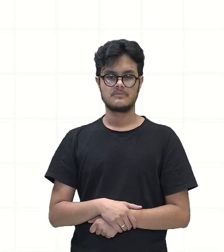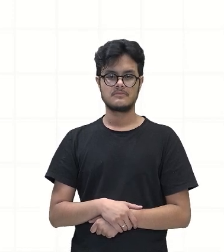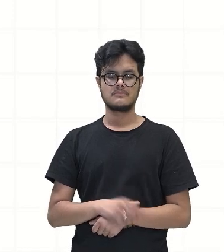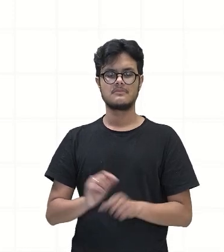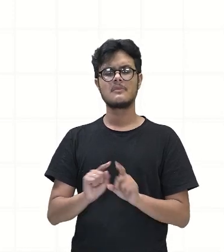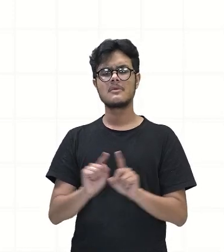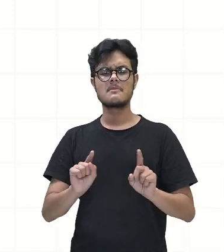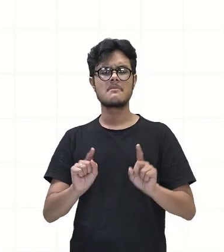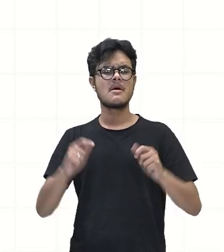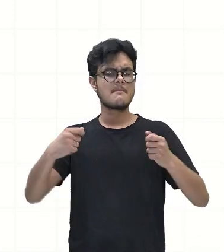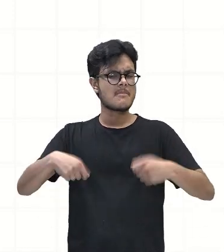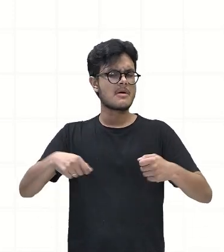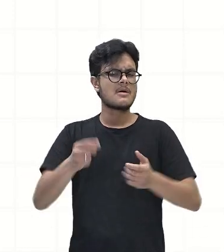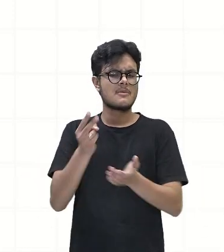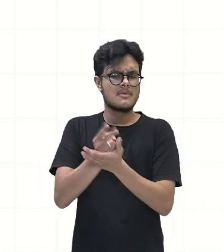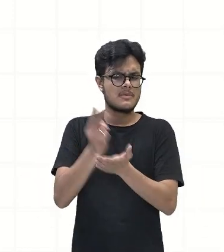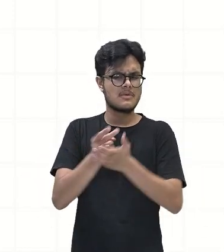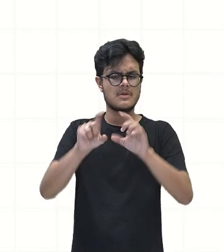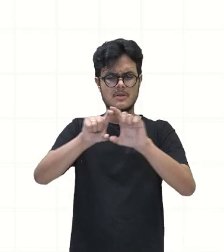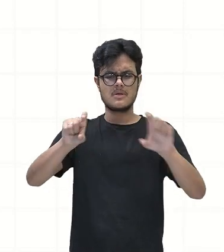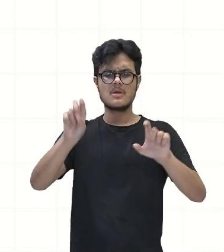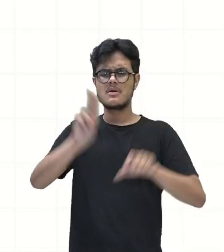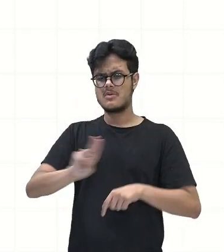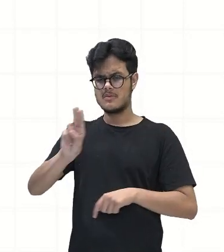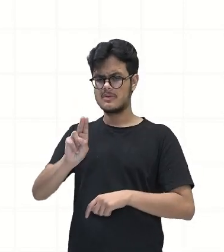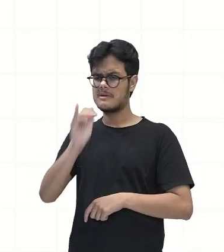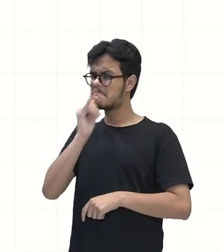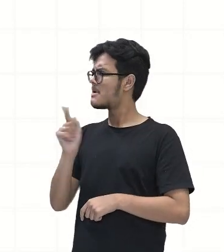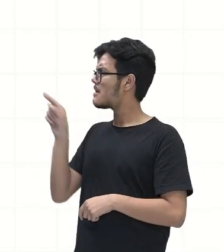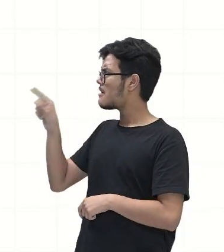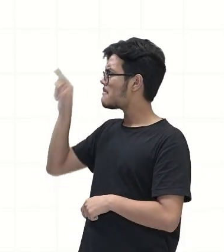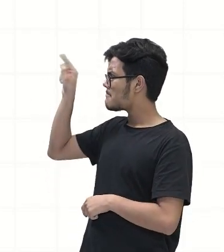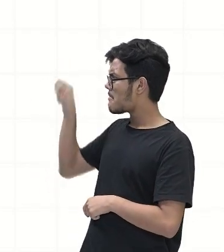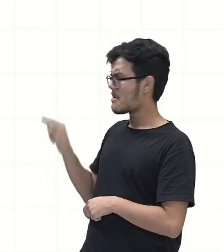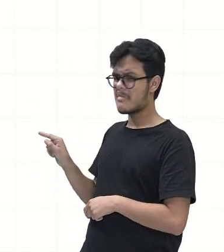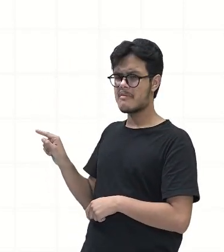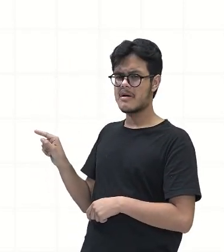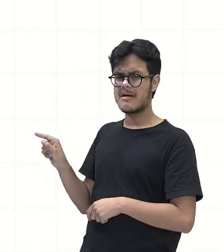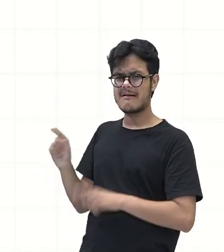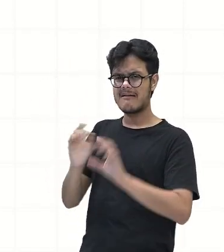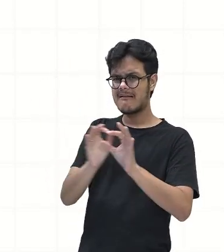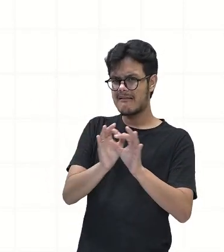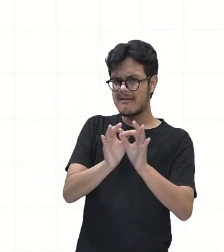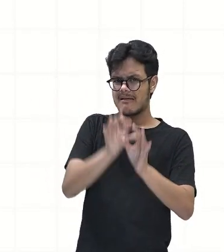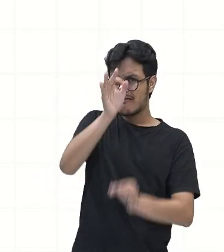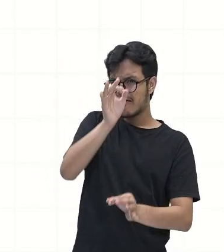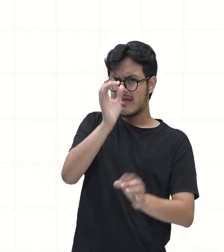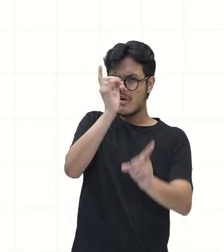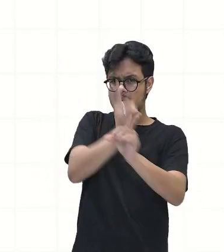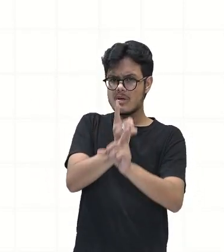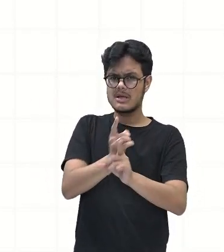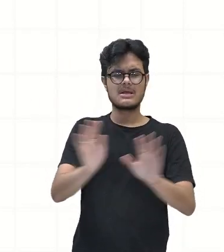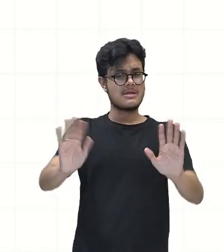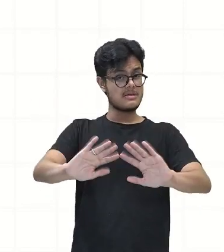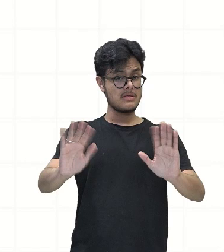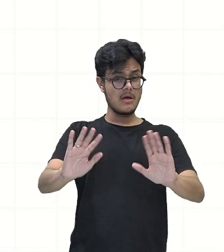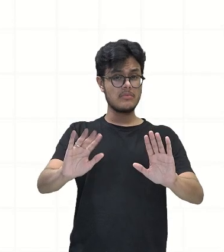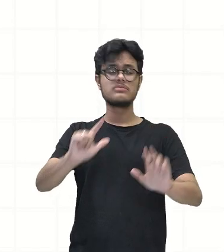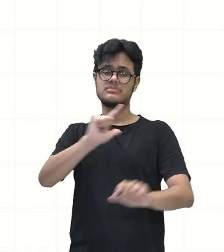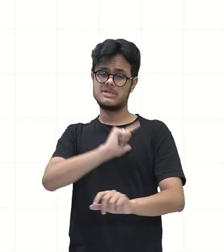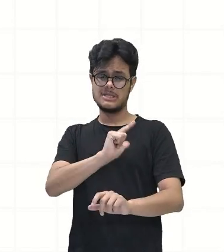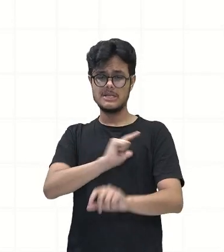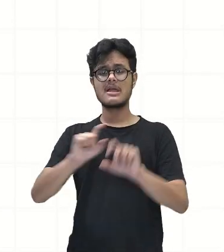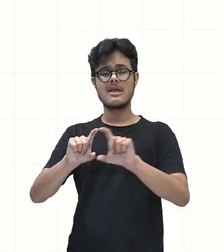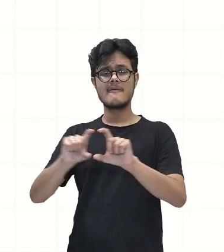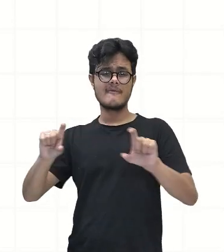eu vou precisar sempre aplicar esse teorema todo para achar a altura? Não, porque a gente já tem a fórmula aqui, né? Eu